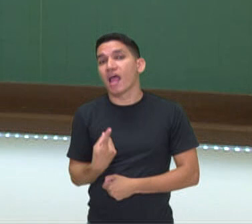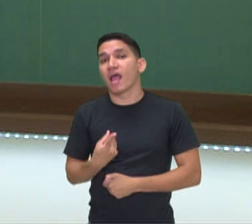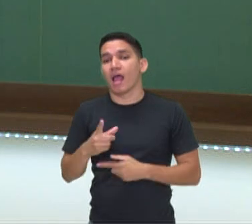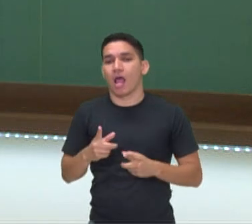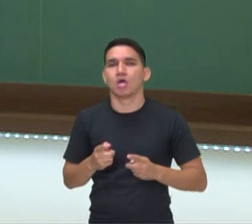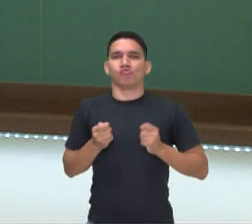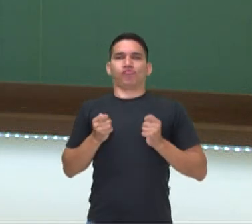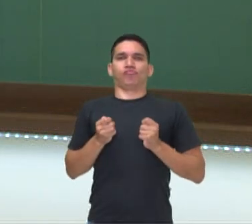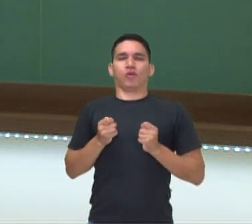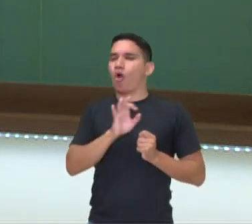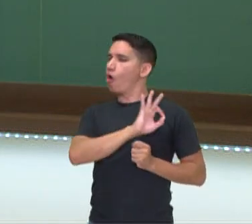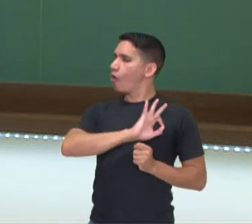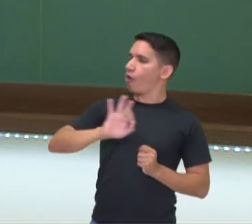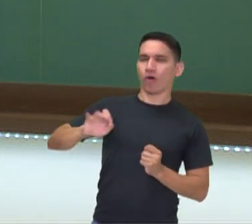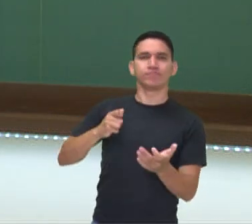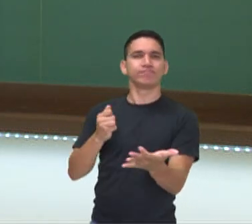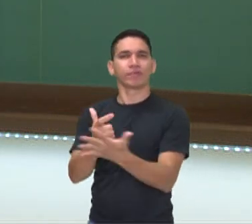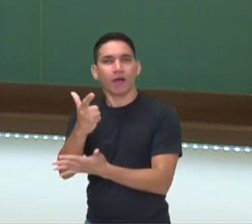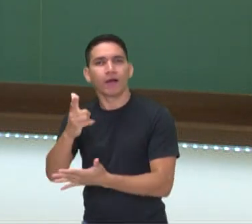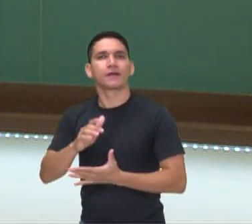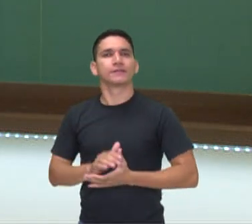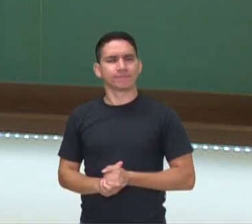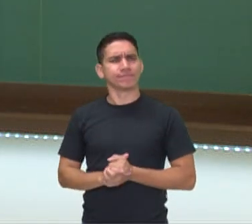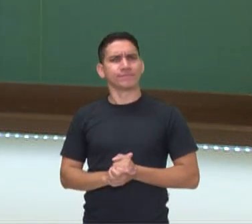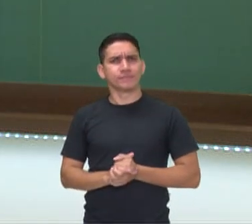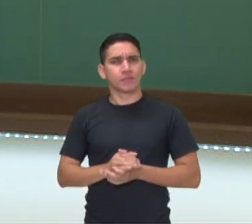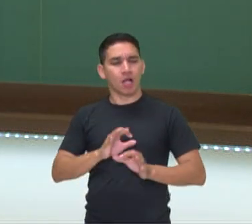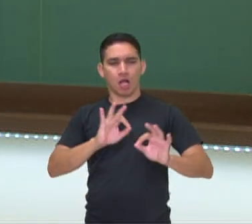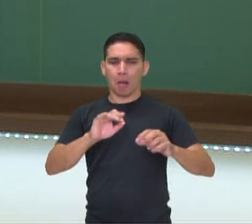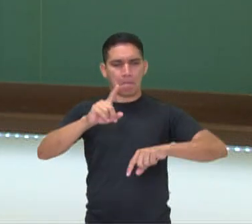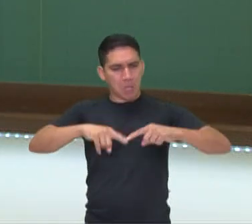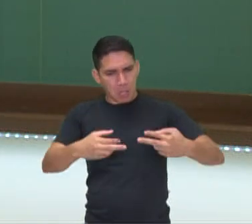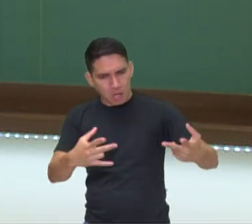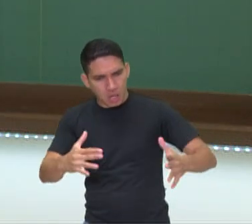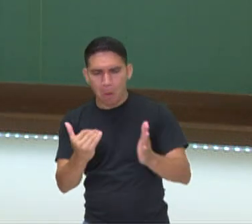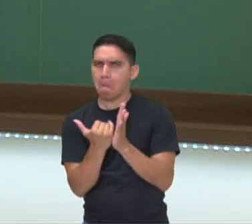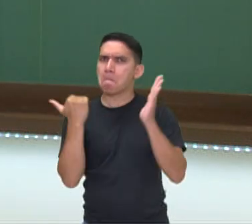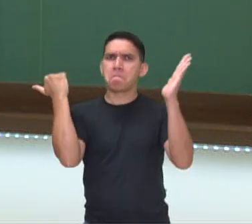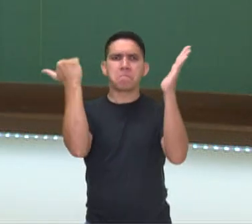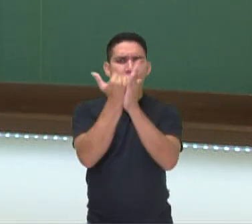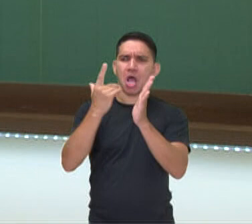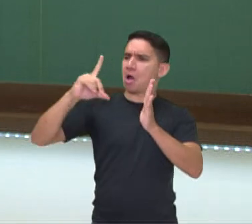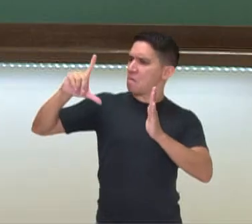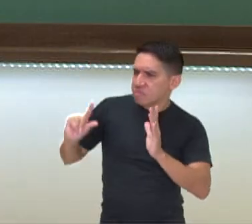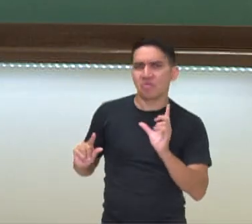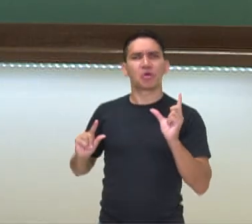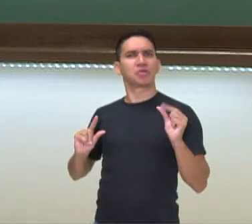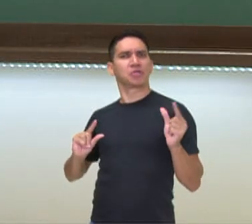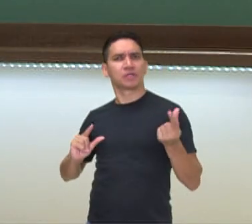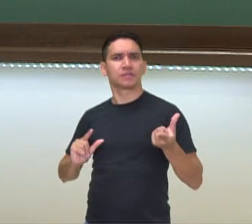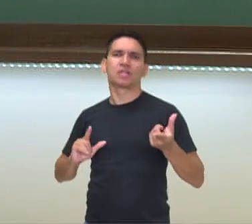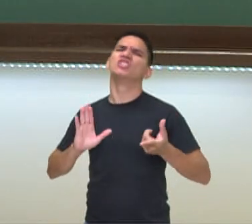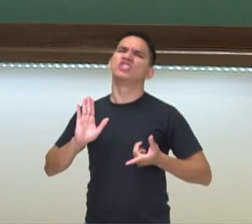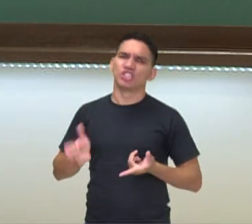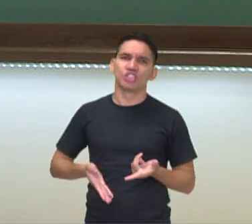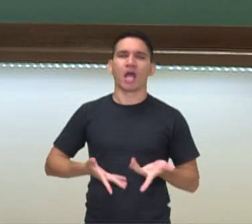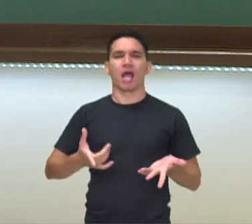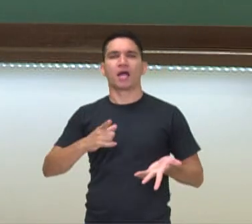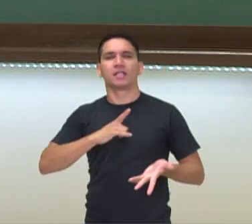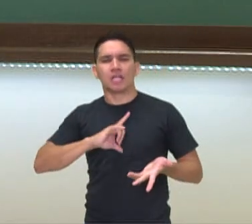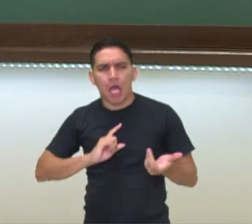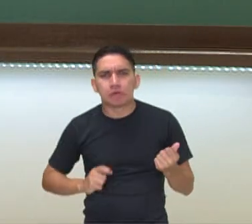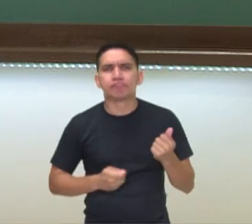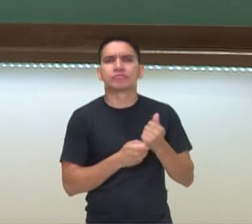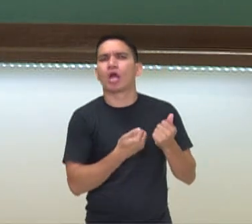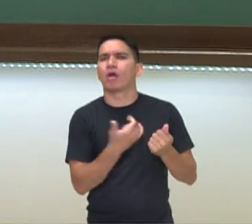um excelente negócio, que está comprando um determinado item com um super desconto. Até foi alvo de denúncias nos últimos